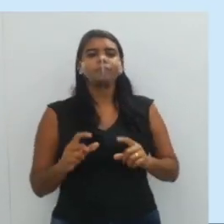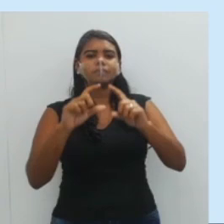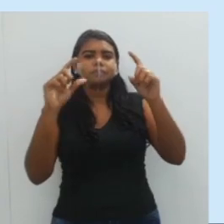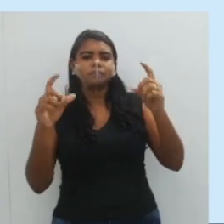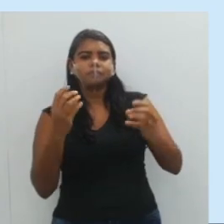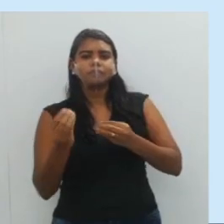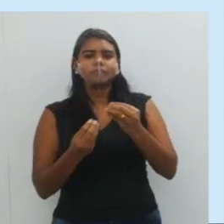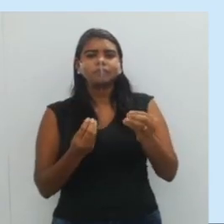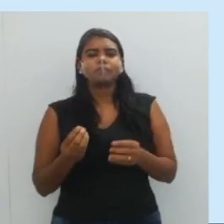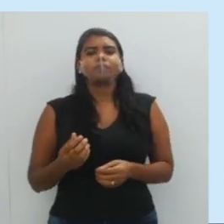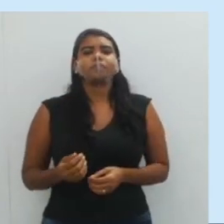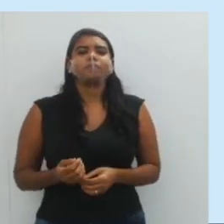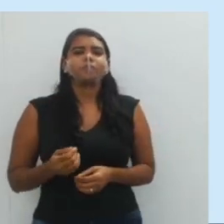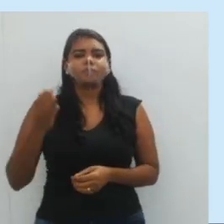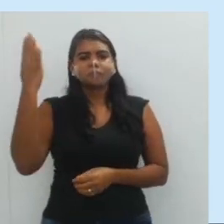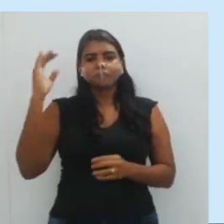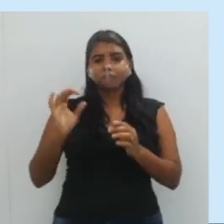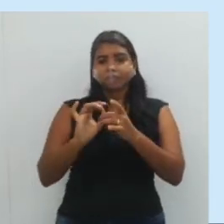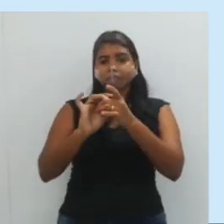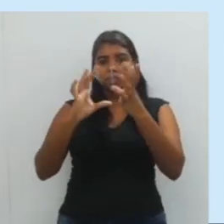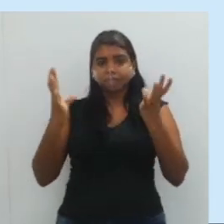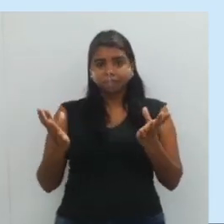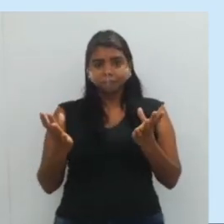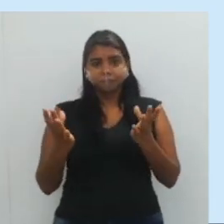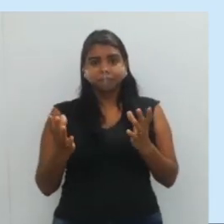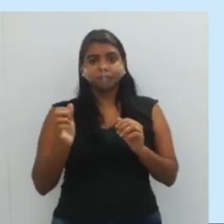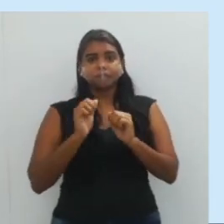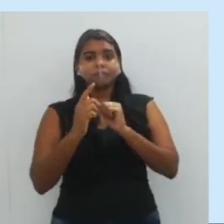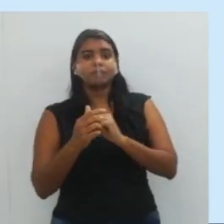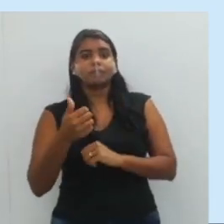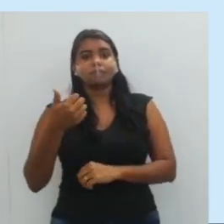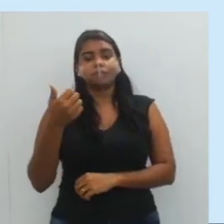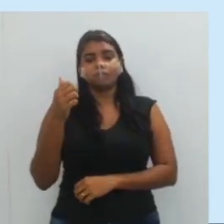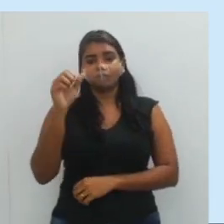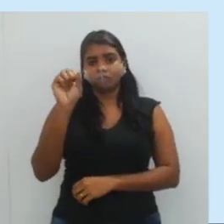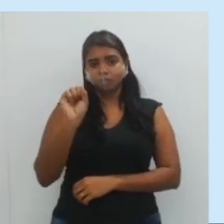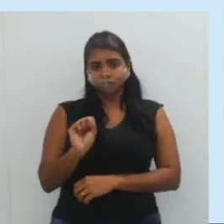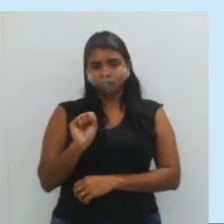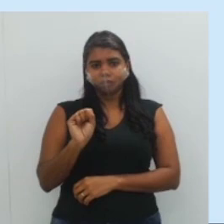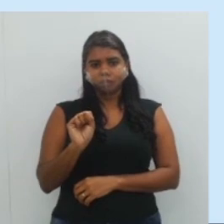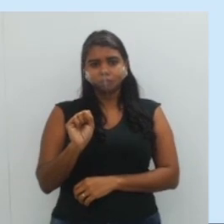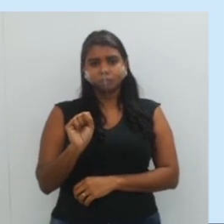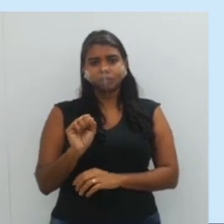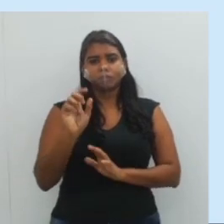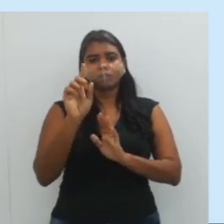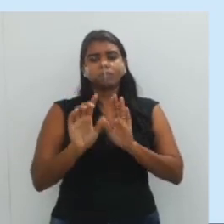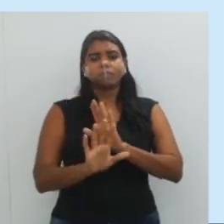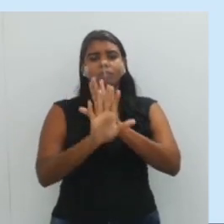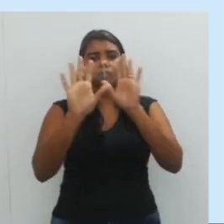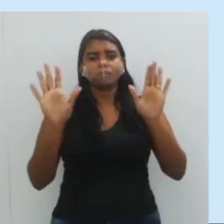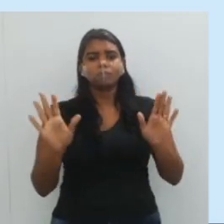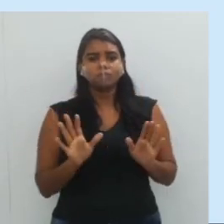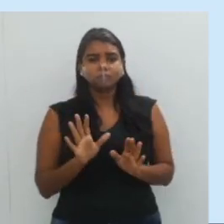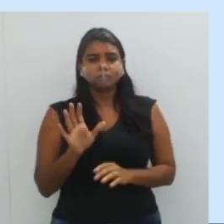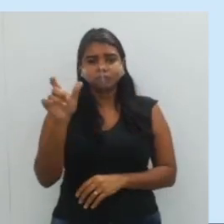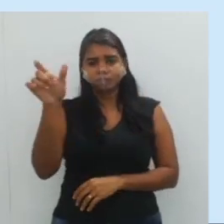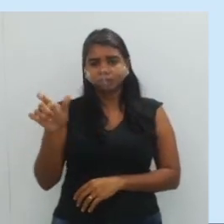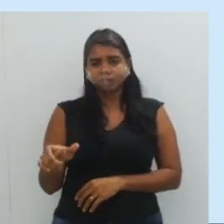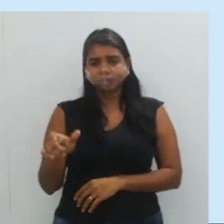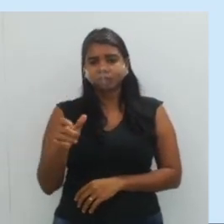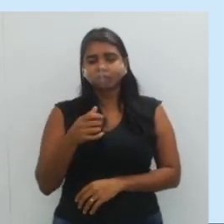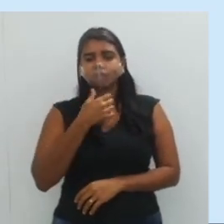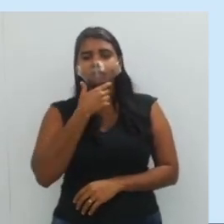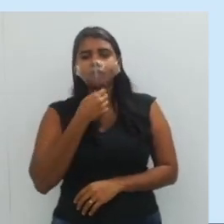Cecília Meirelles, a liberdade e o artigo 18 da Declaração Universal do Homem,